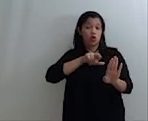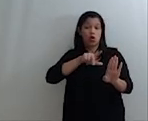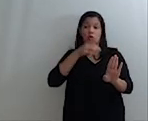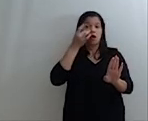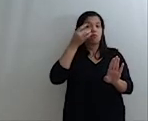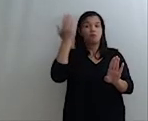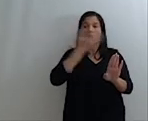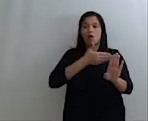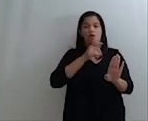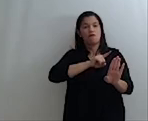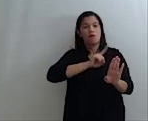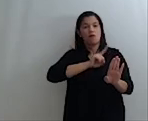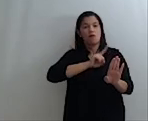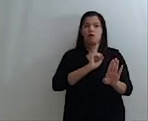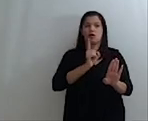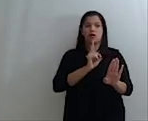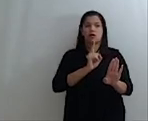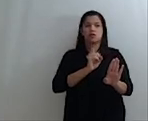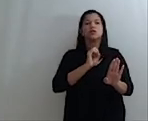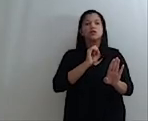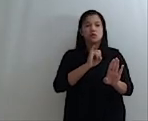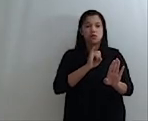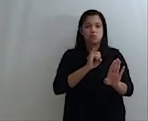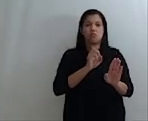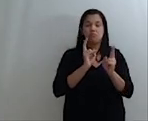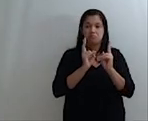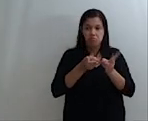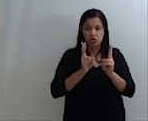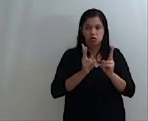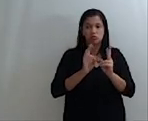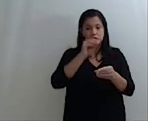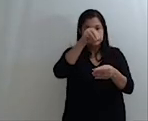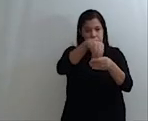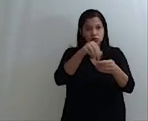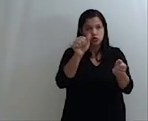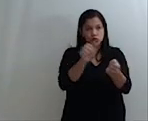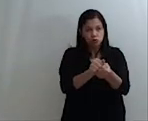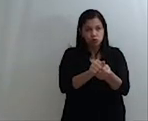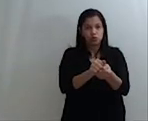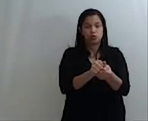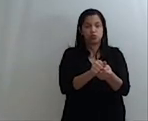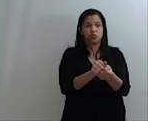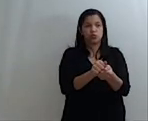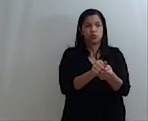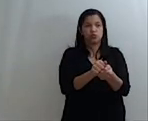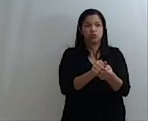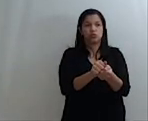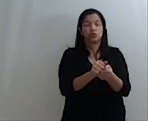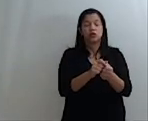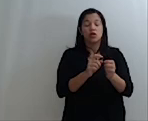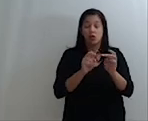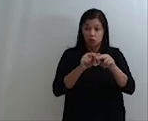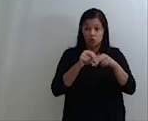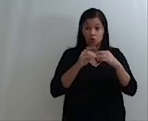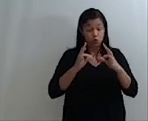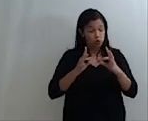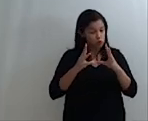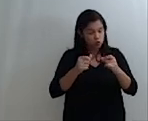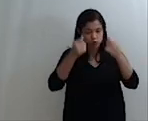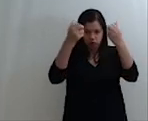penal ainda que confirmado em juízo E aí em dessas conclusões de tudo mais que consta do voto